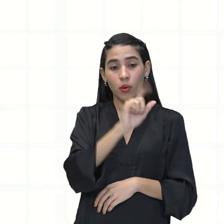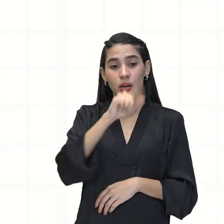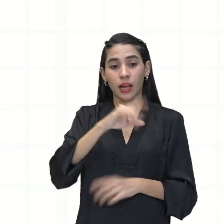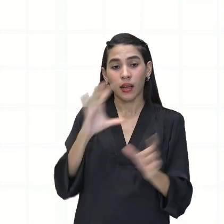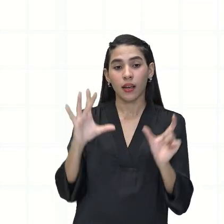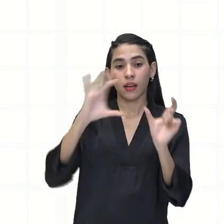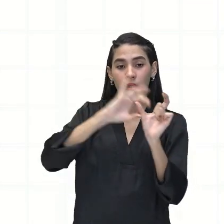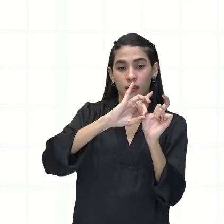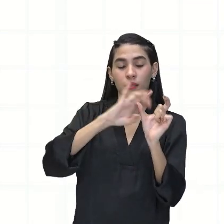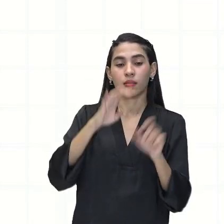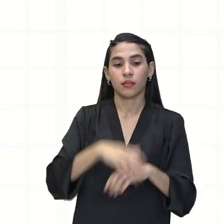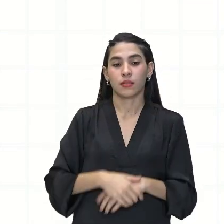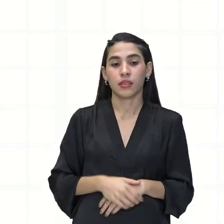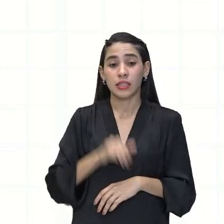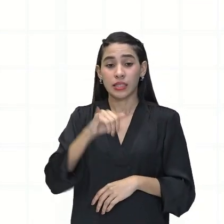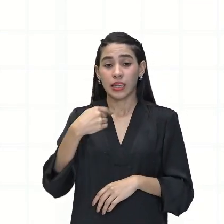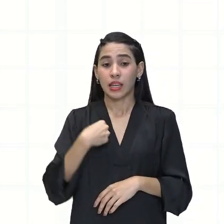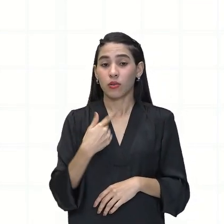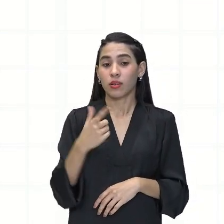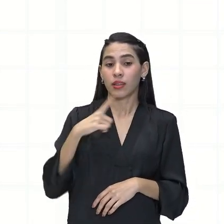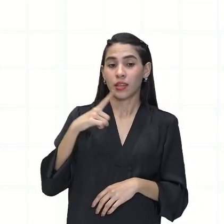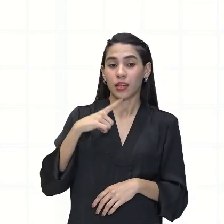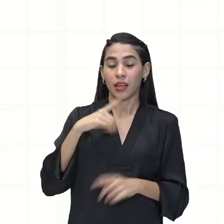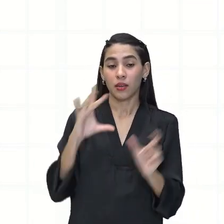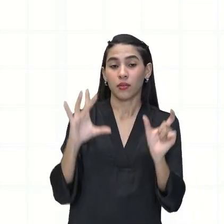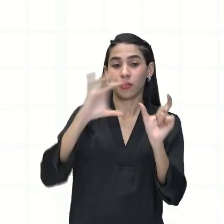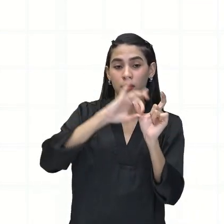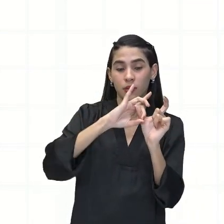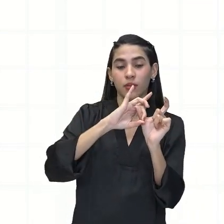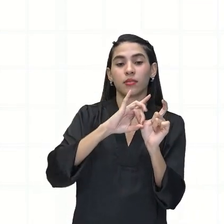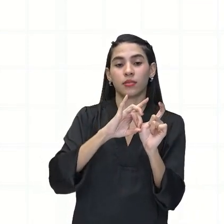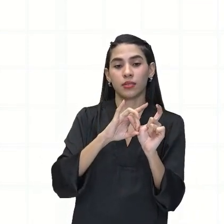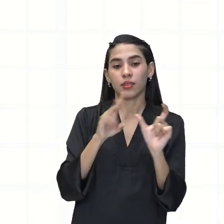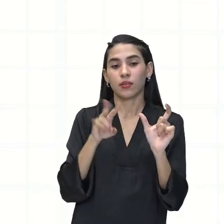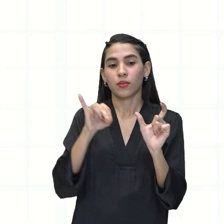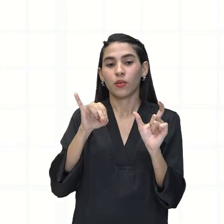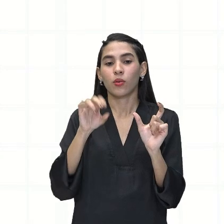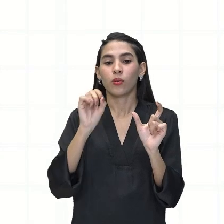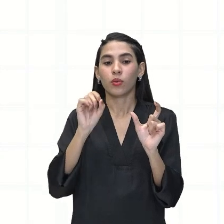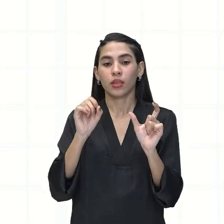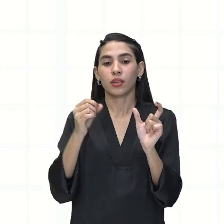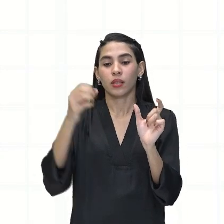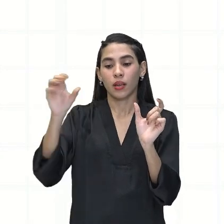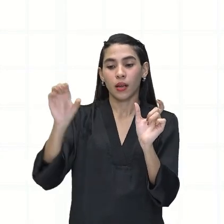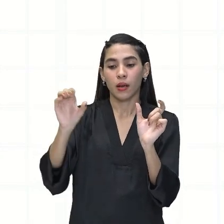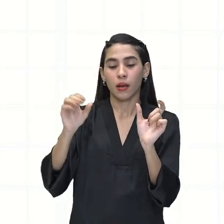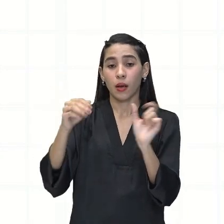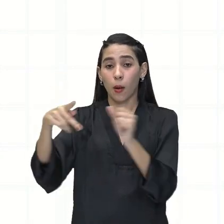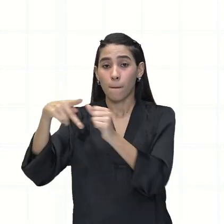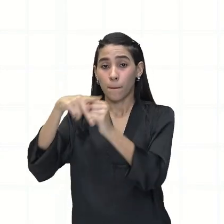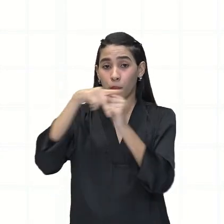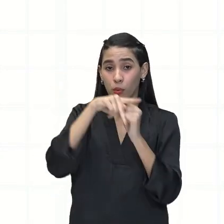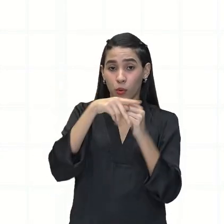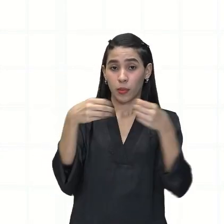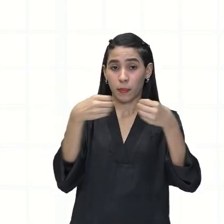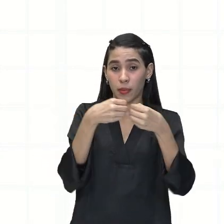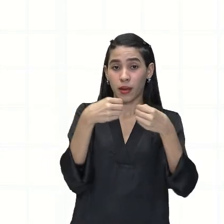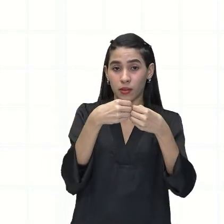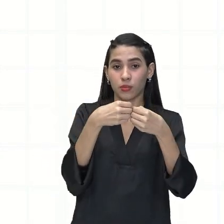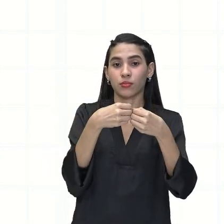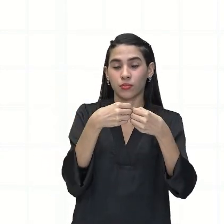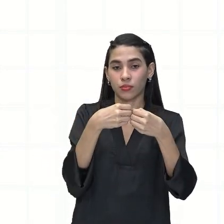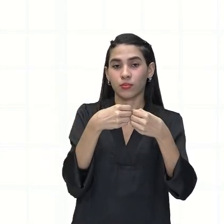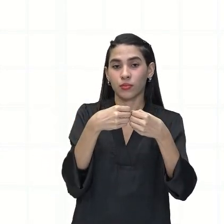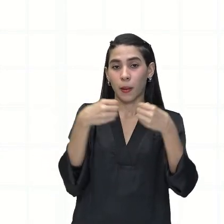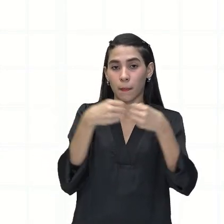conjunção. Se eu tenho conjunção, eu vou ter que trazer o meu pronome para próximo